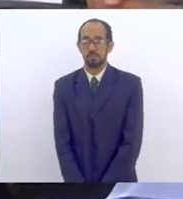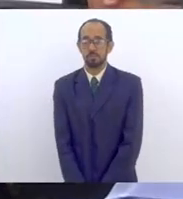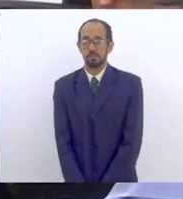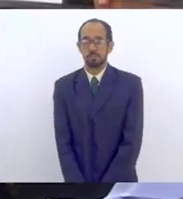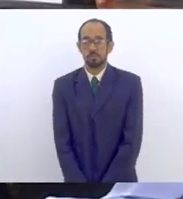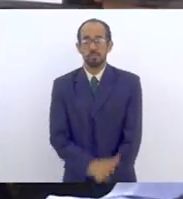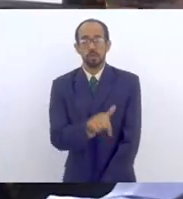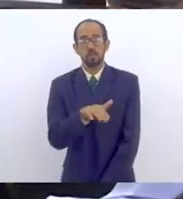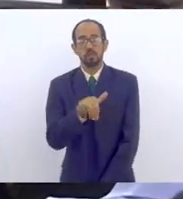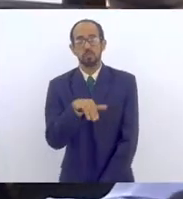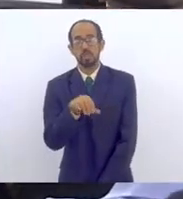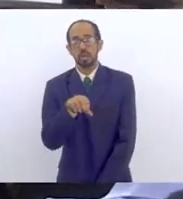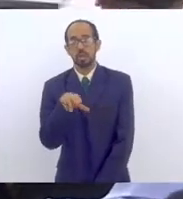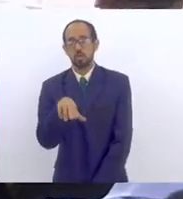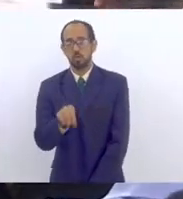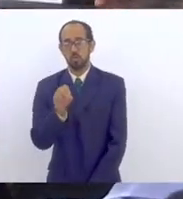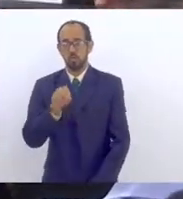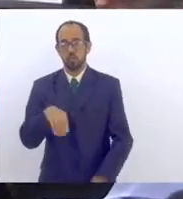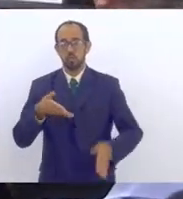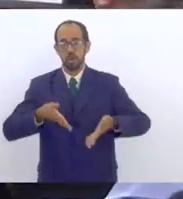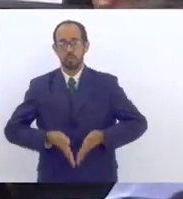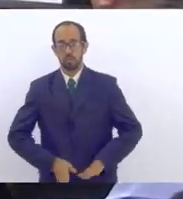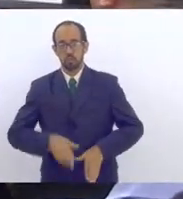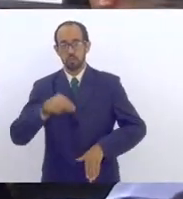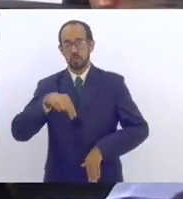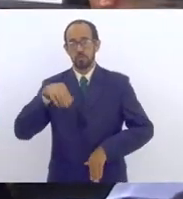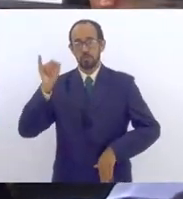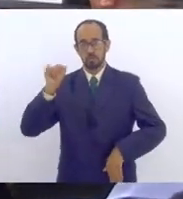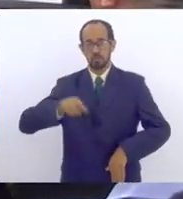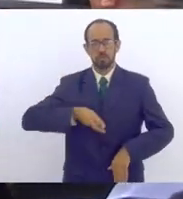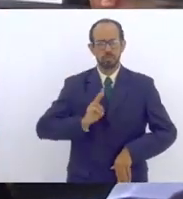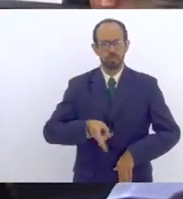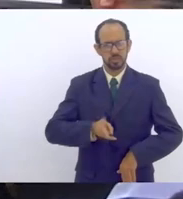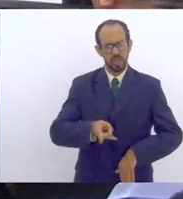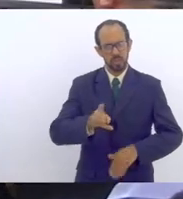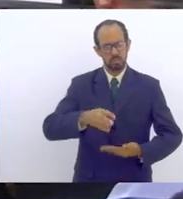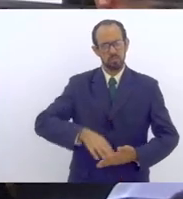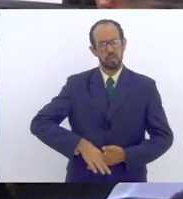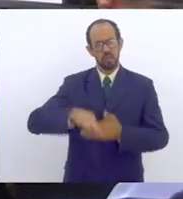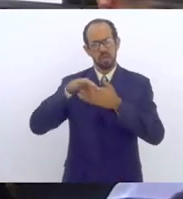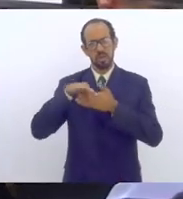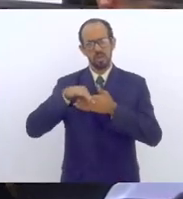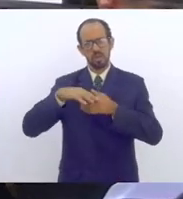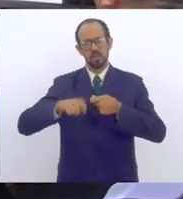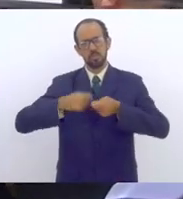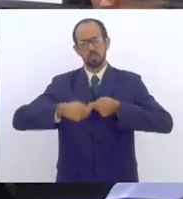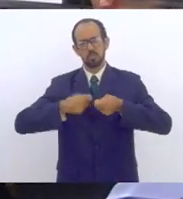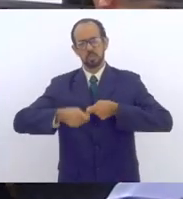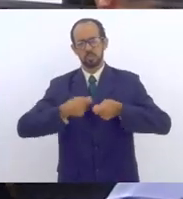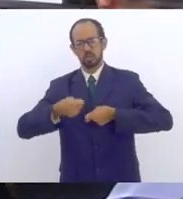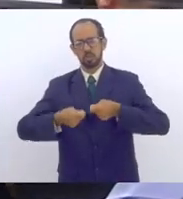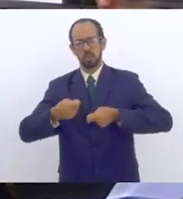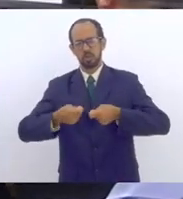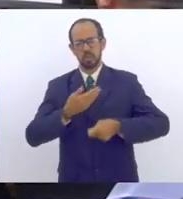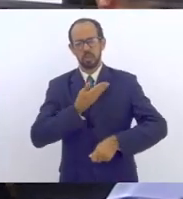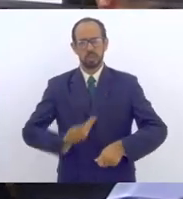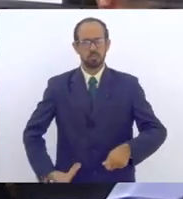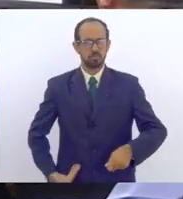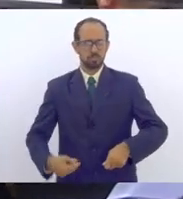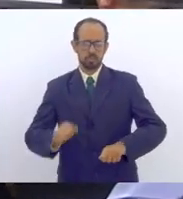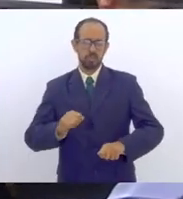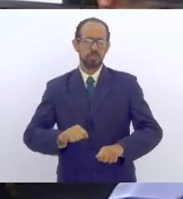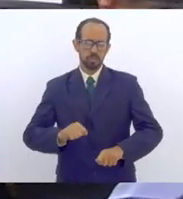Luciano Luiz Moreira nasceu em Nova Iguaçu e sempre teve destaque em sua atuação como gestor na administração pública de forma